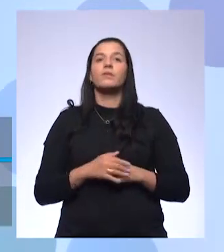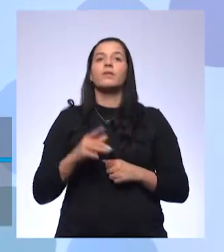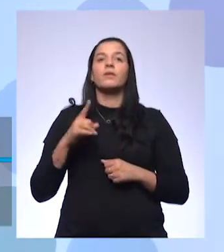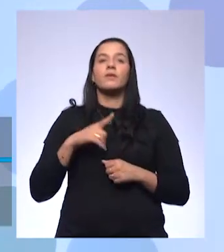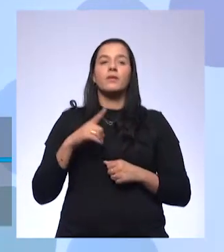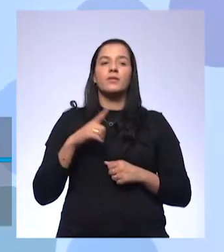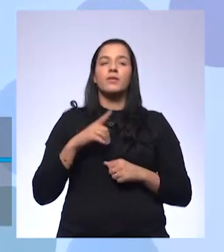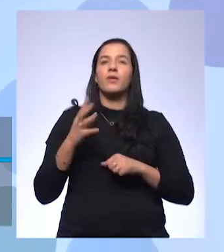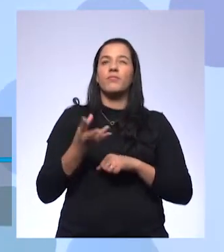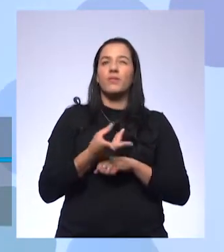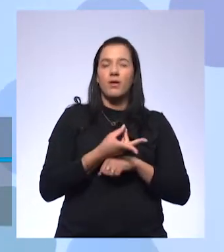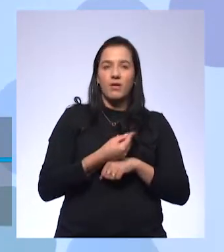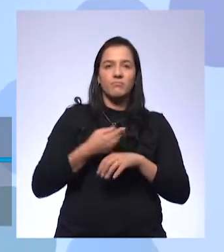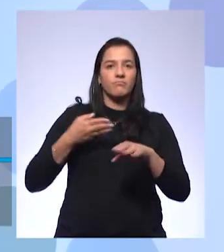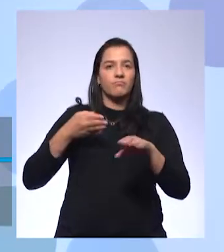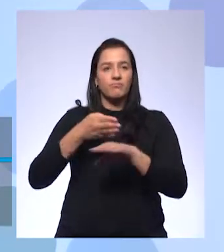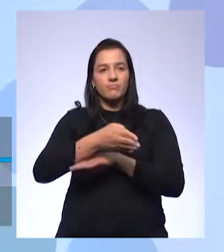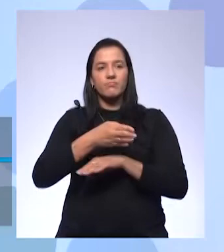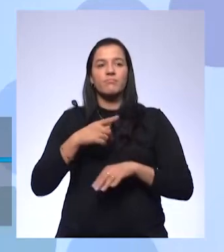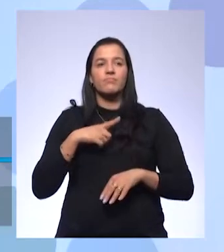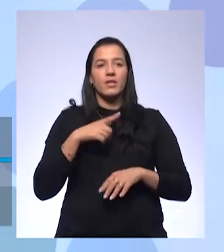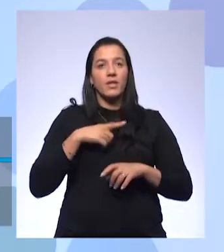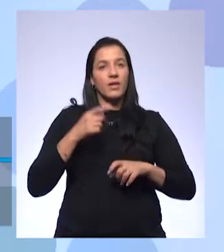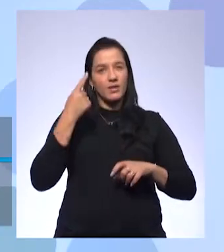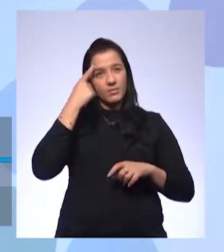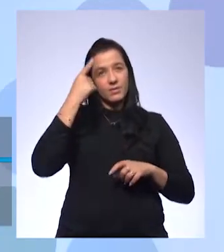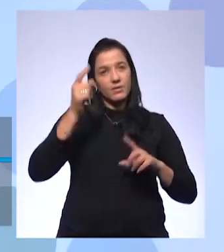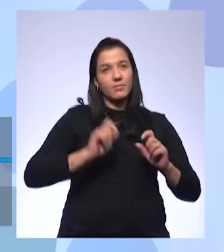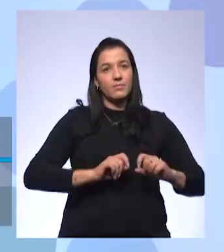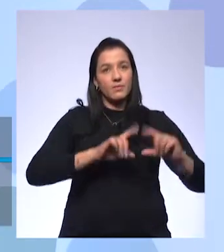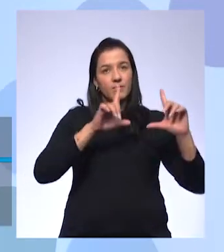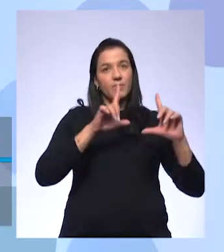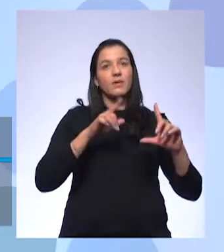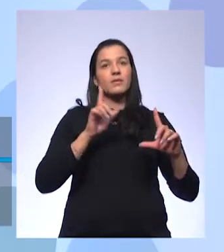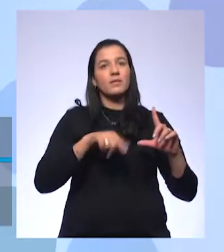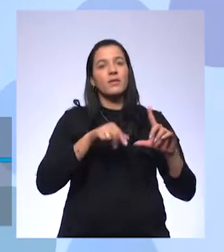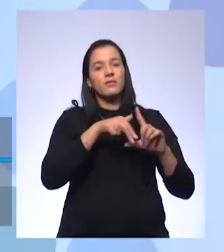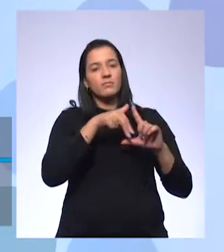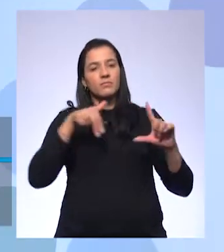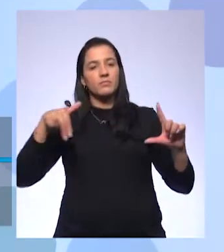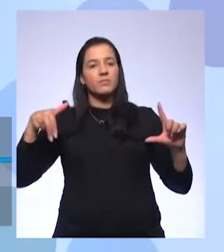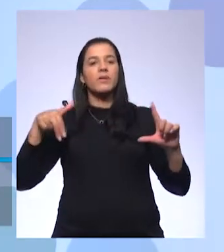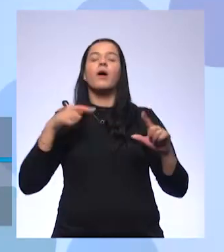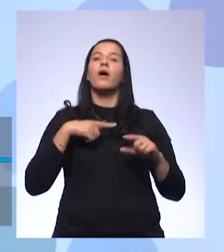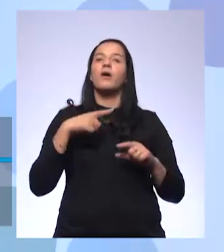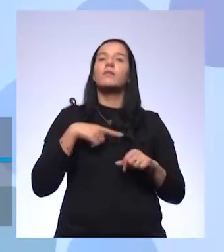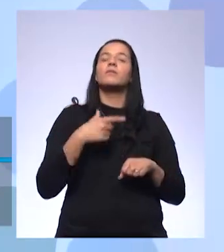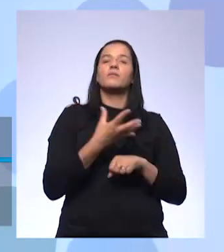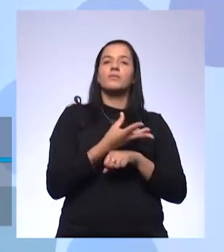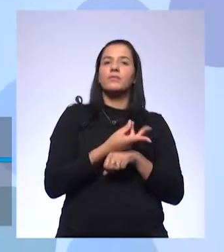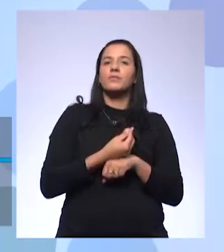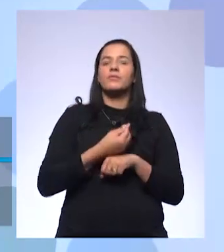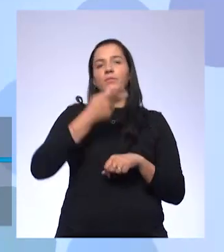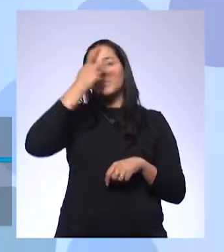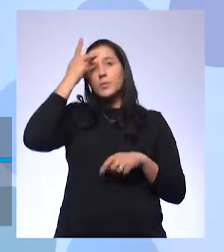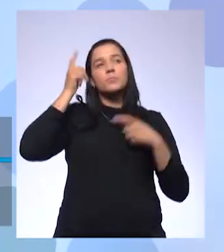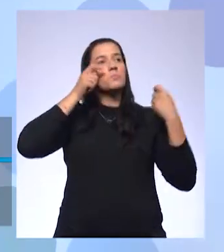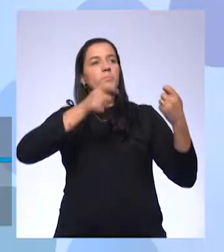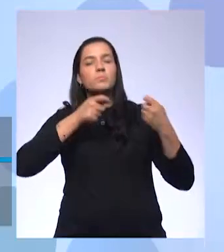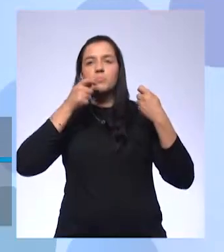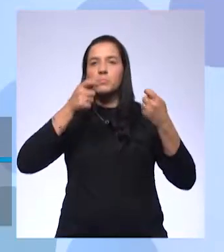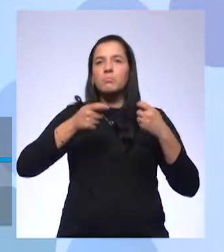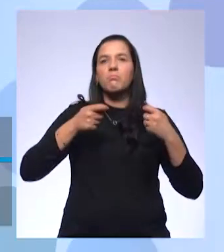da arte, né? Até na primeira imagem ali da nossa aula, a gente viu artistas do teatro e da televisão indo para as ruas